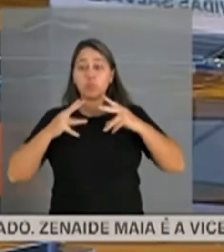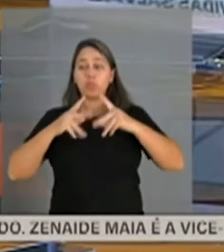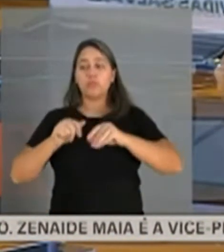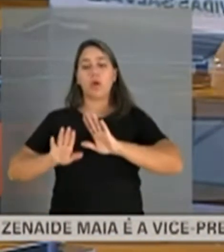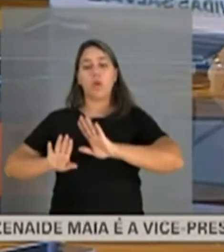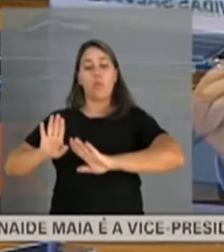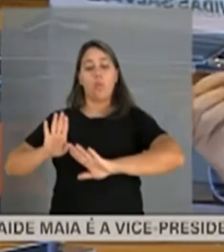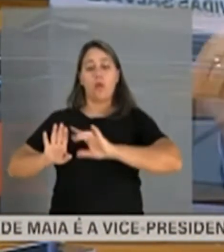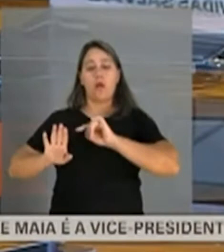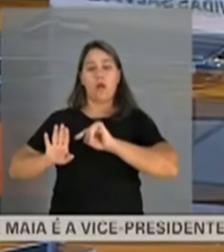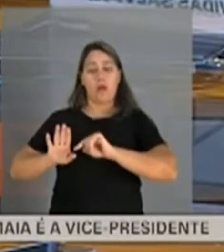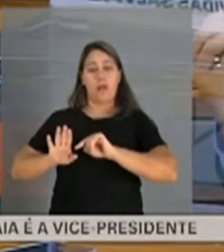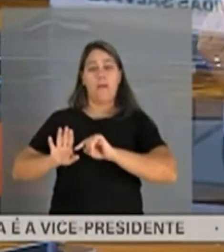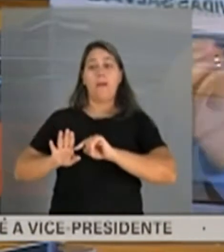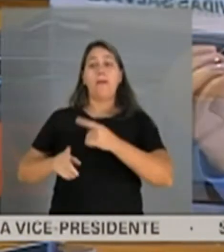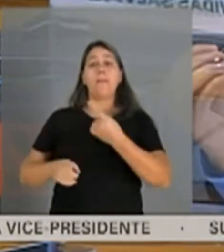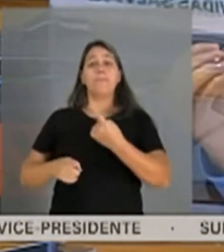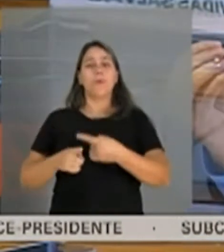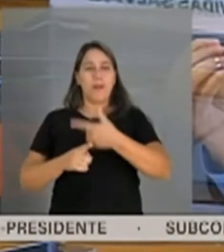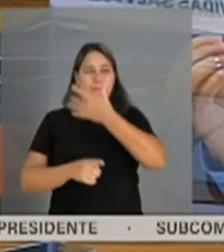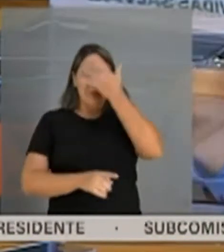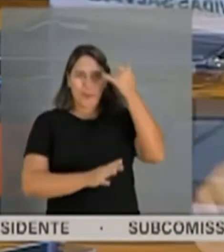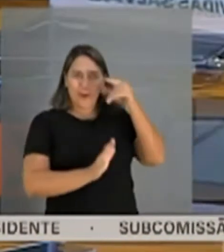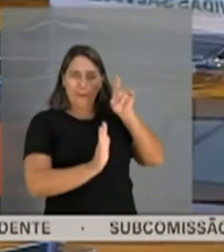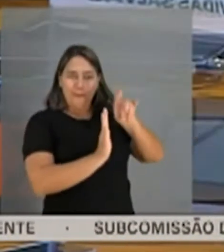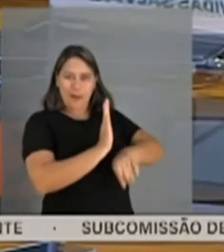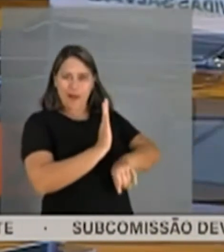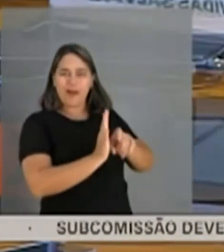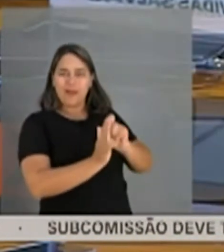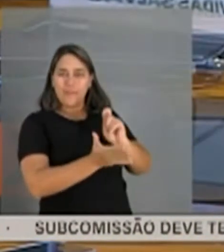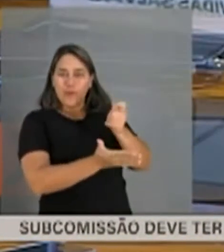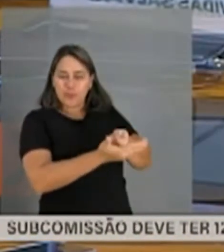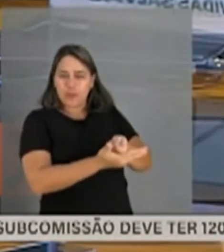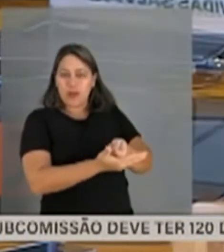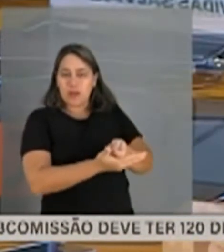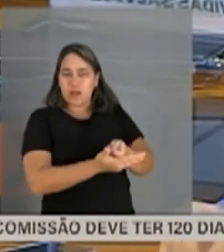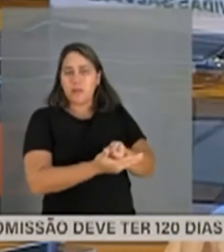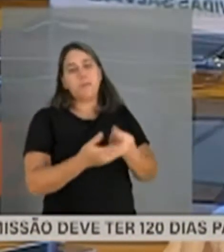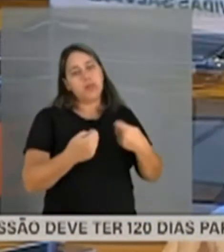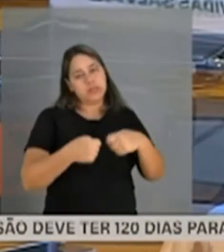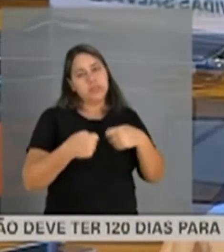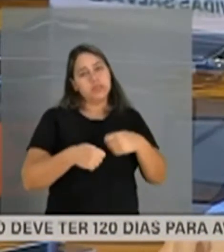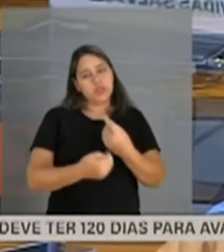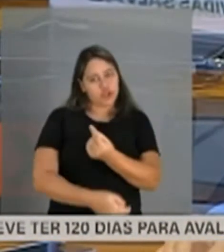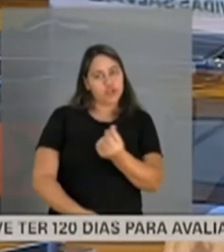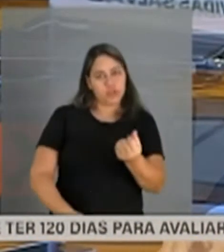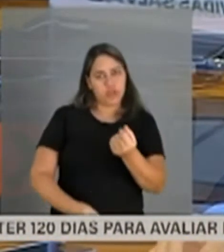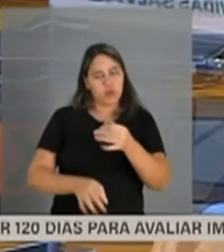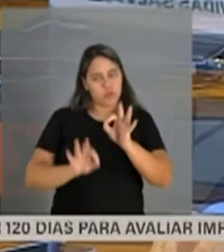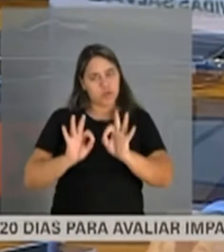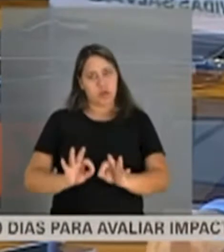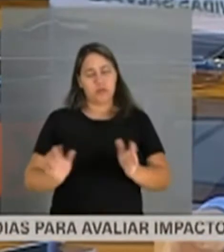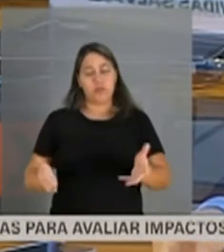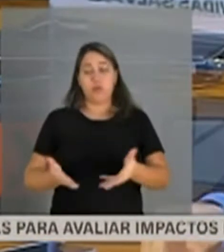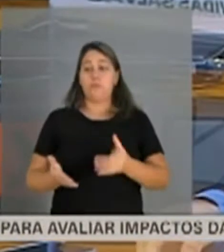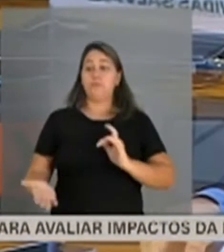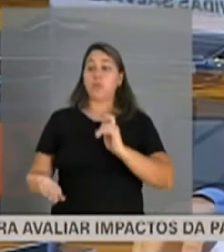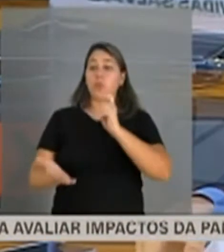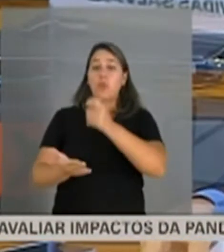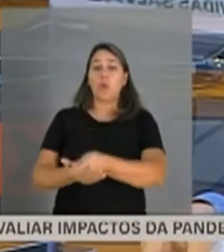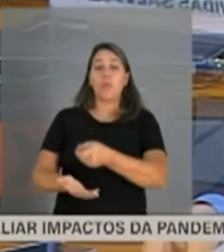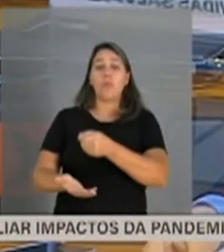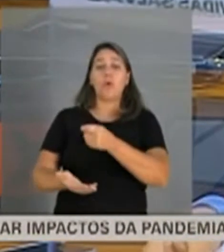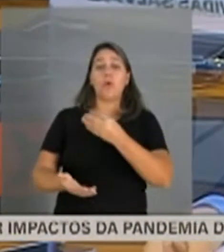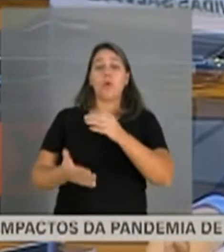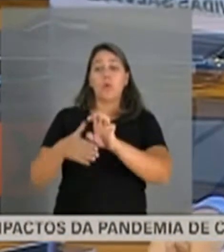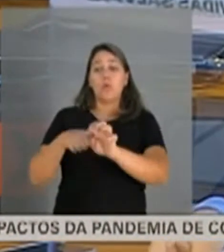que o contribuinte não seja lesado em um centavo. E vossa senhoria comprou de uma empresa de brinquedos